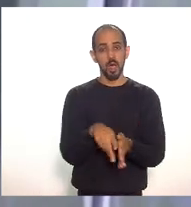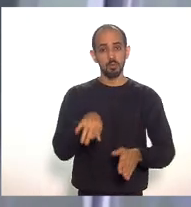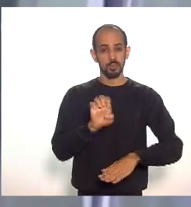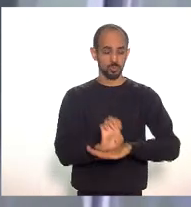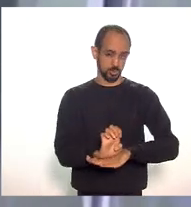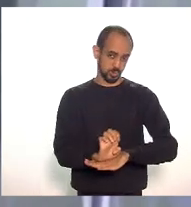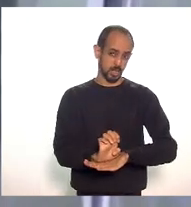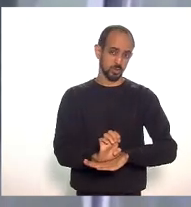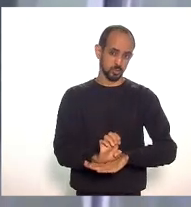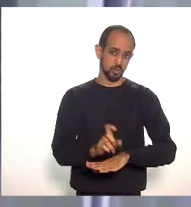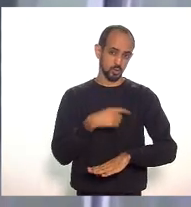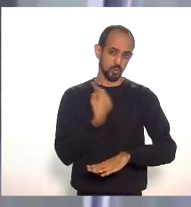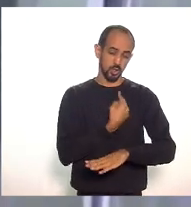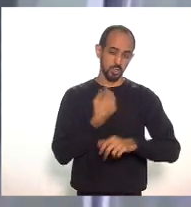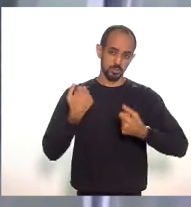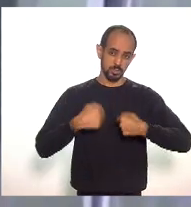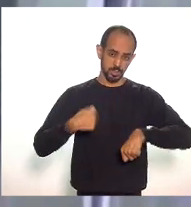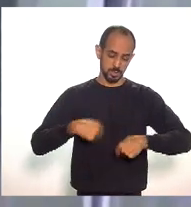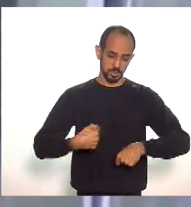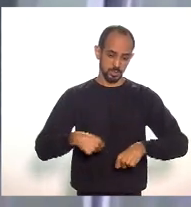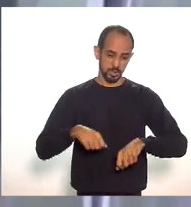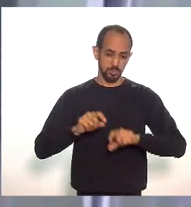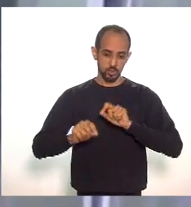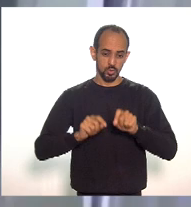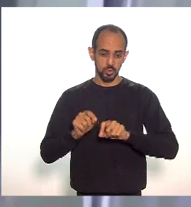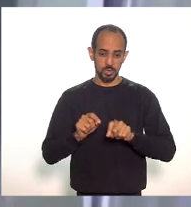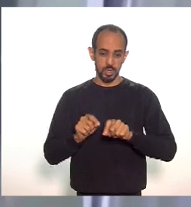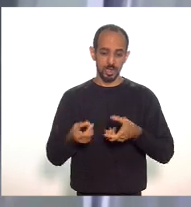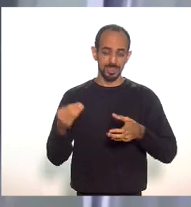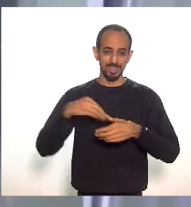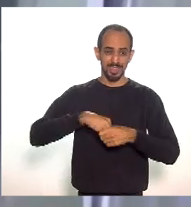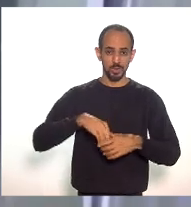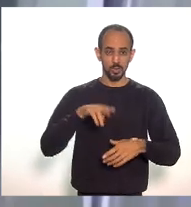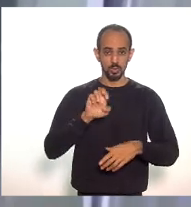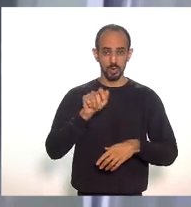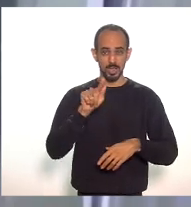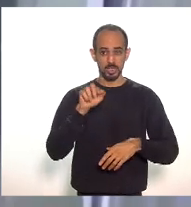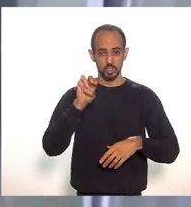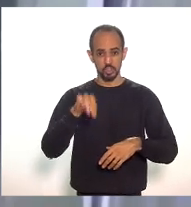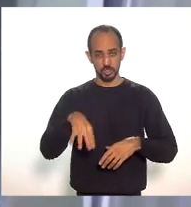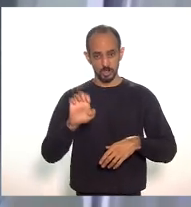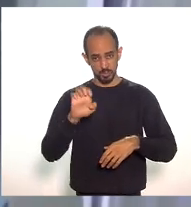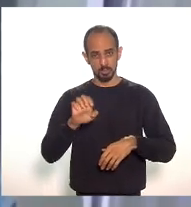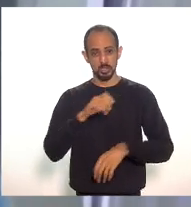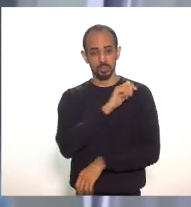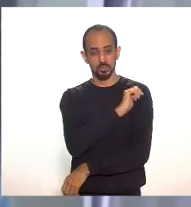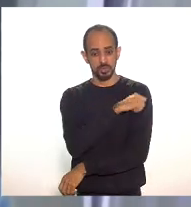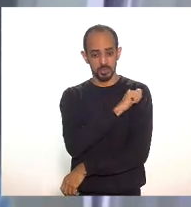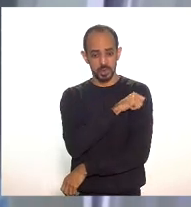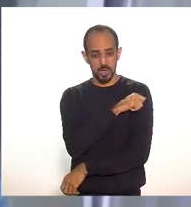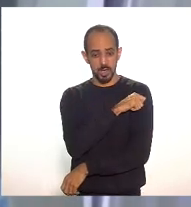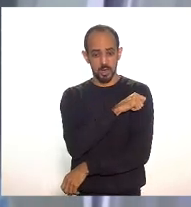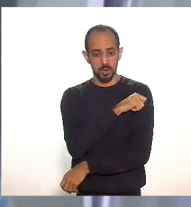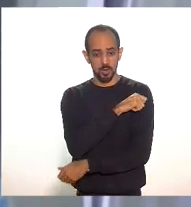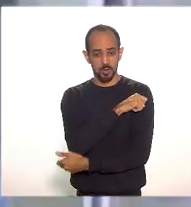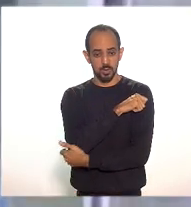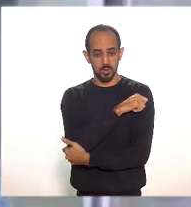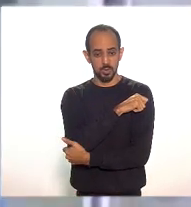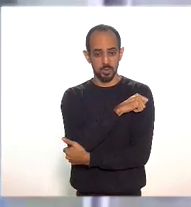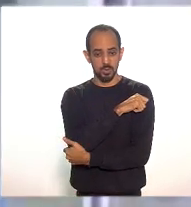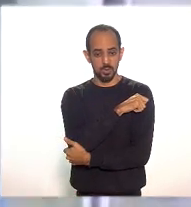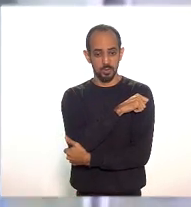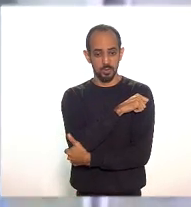nós temos que ter do ponto de vista que o regime de recuperação fiscal o Estado tem que ter deputador Estadual